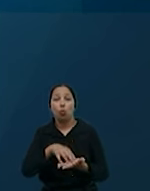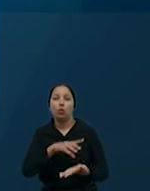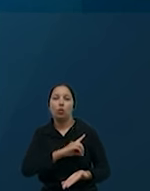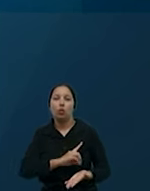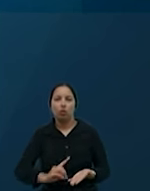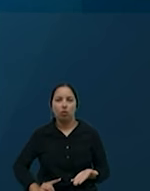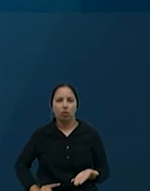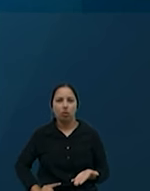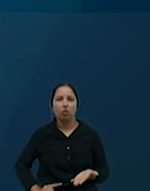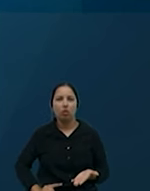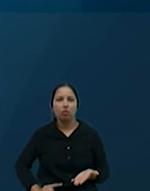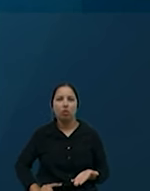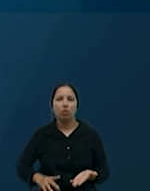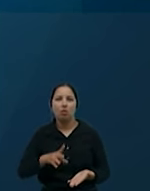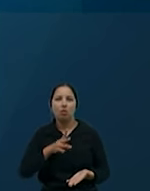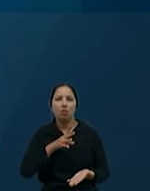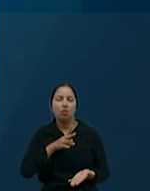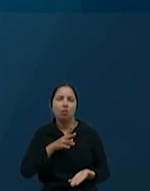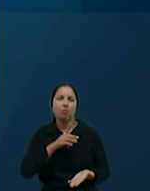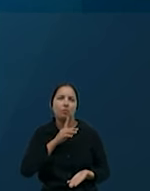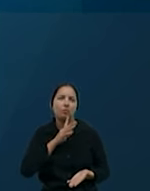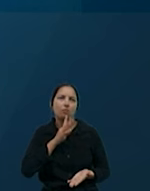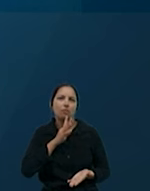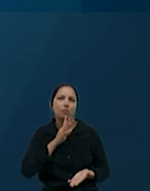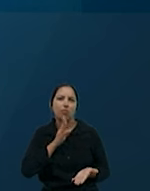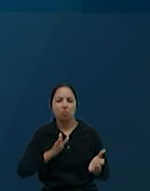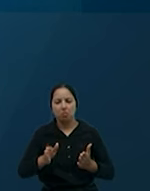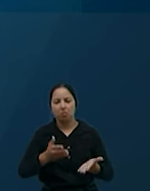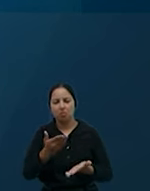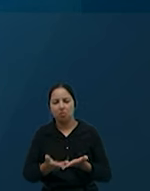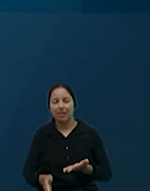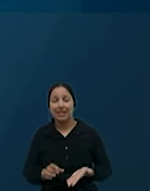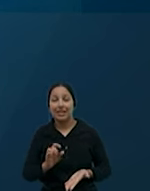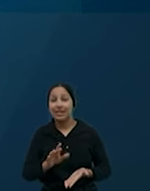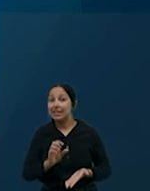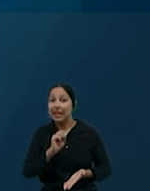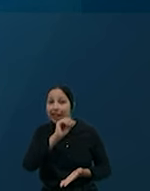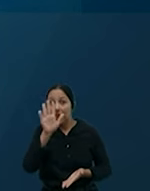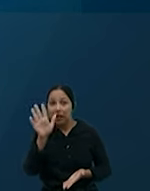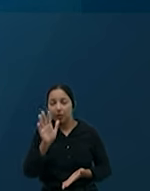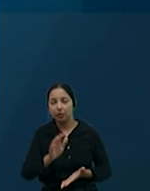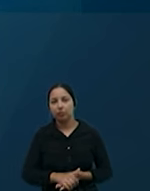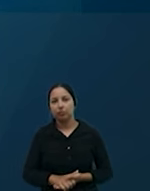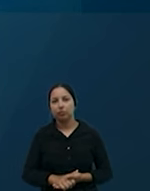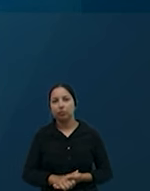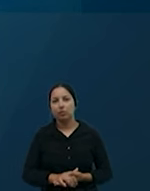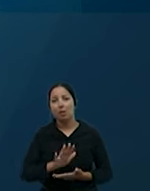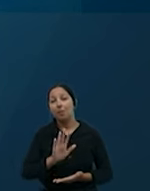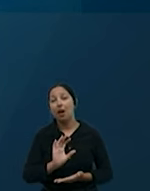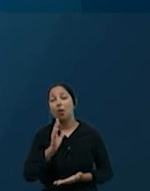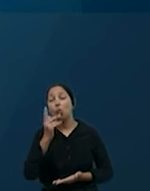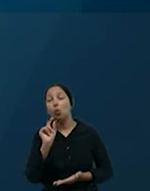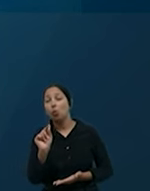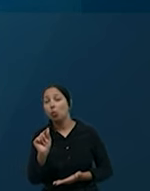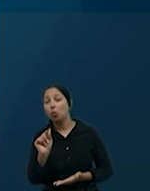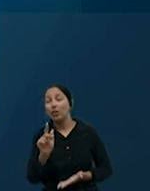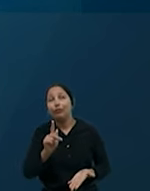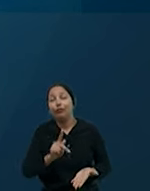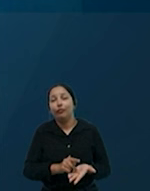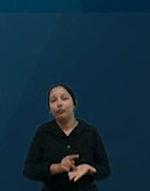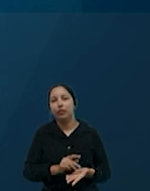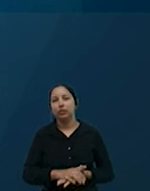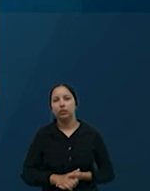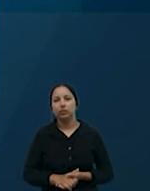ela é evidente. Mas a verdade é que, por muitas e muitas vezes, o que a gente tem verificado na prática é a recusa do